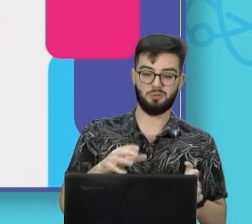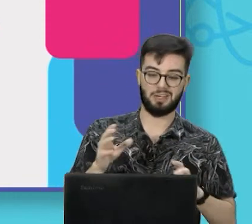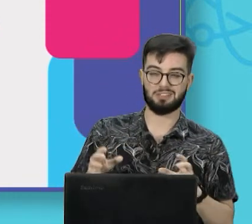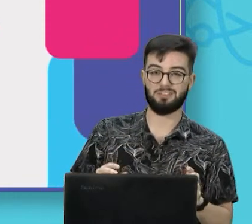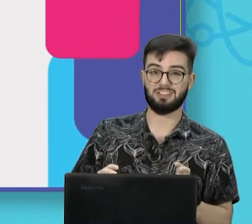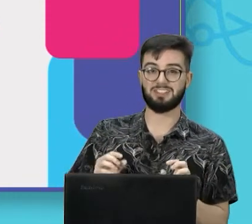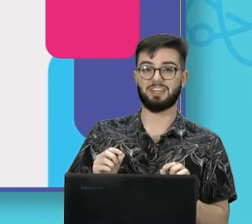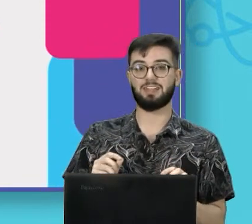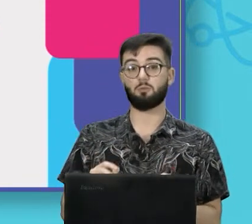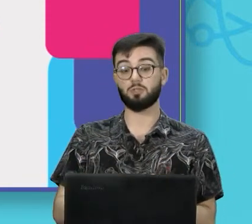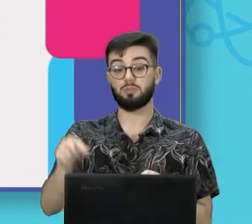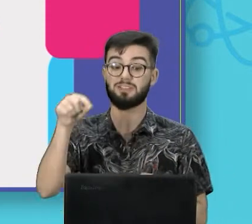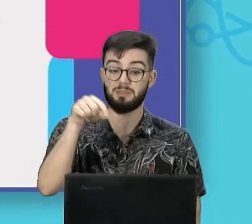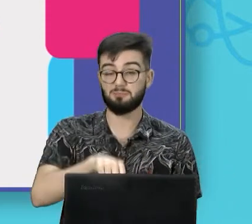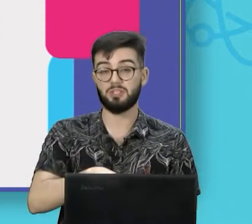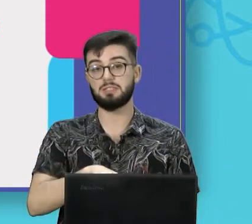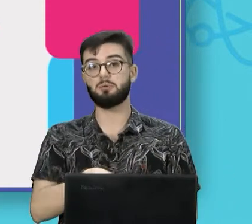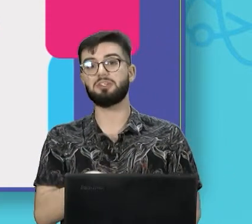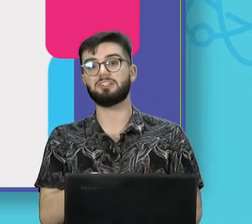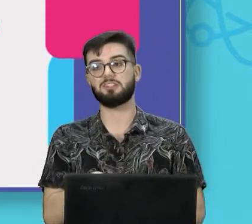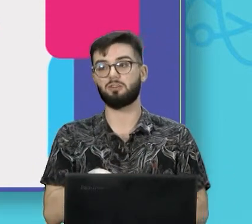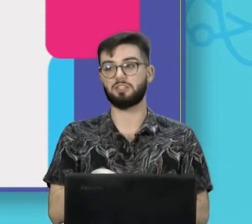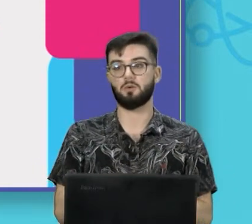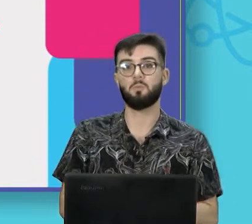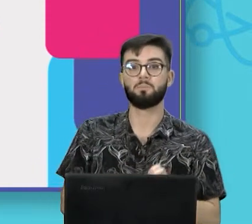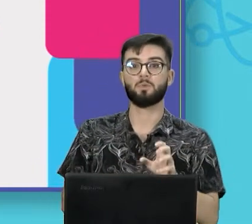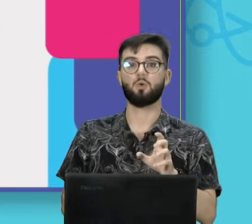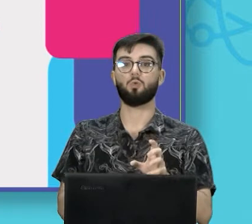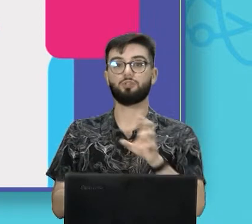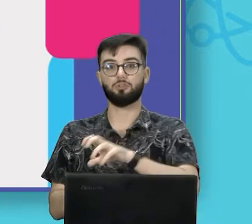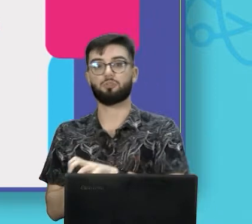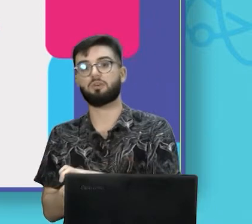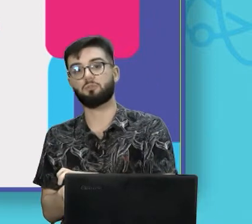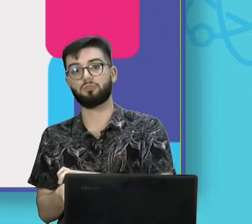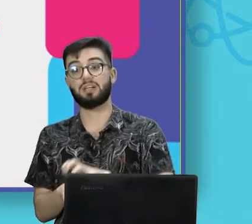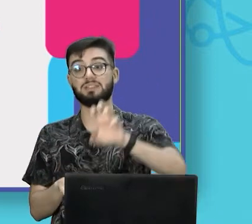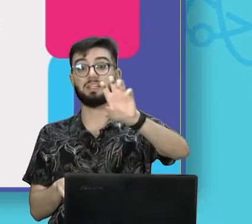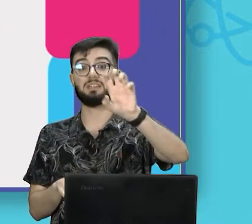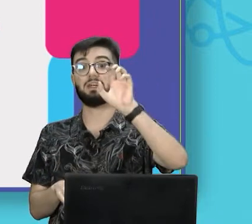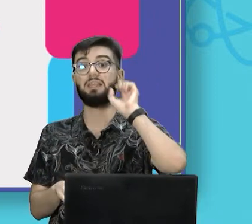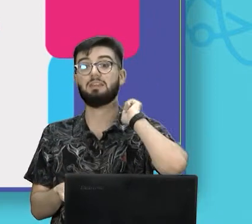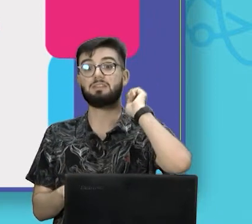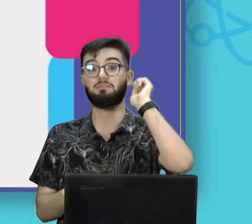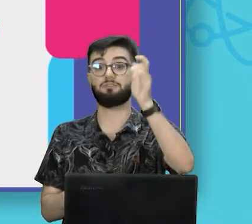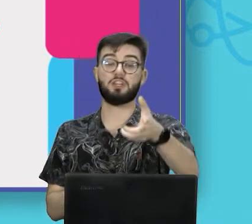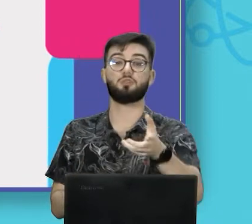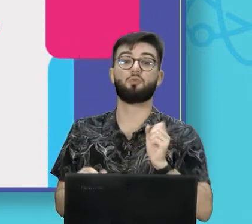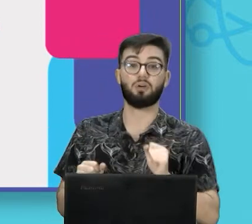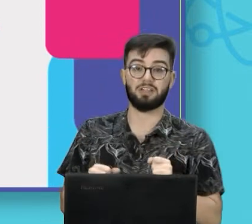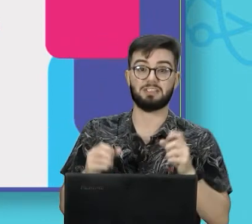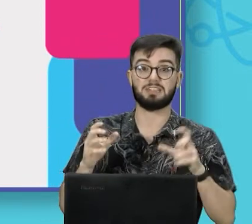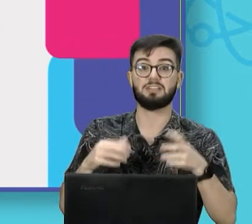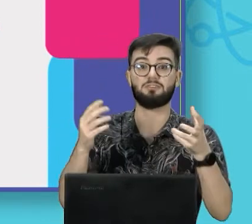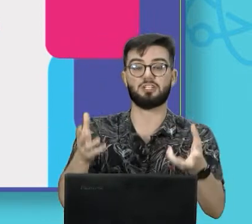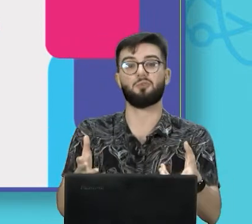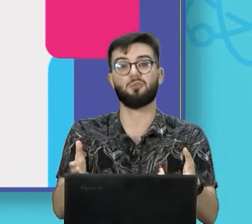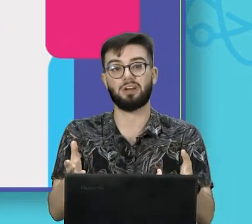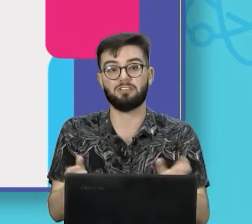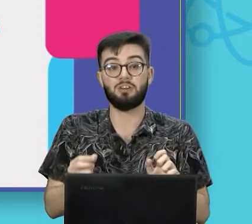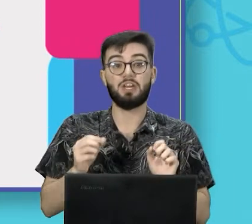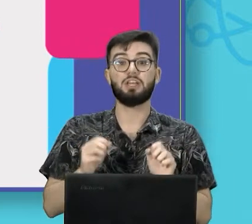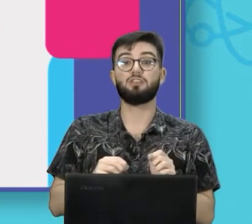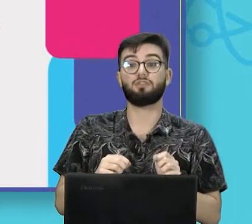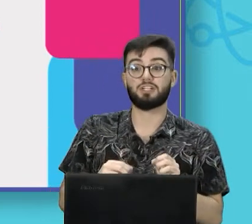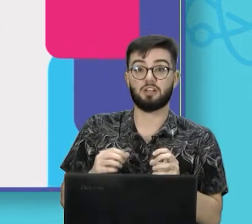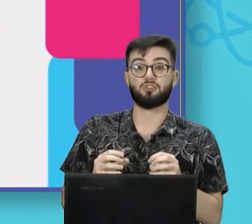ver até uma questão relativa à isso que é quando nesse mesmo ano de 1891 o Deodoro da Fonseca tenta ele fecha o congresso nele tenta